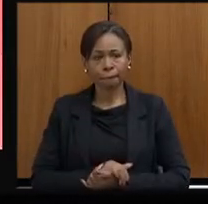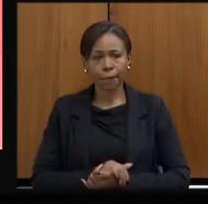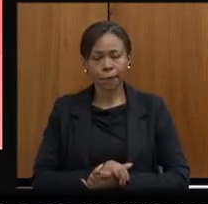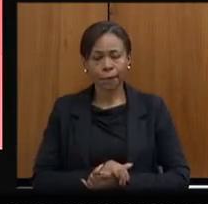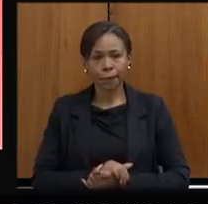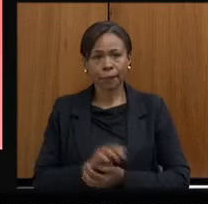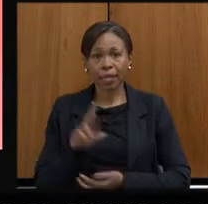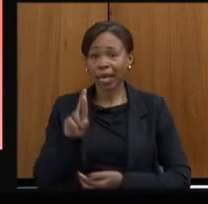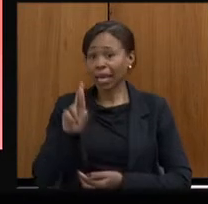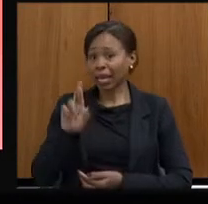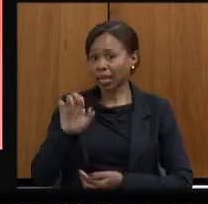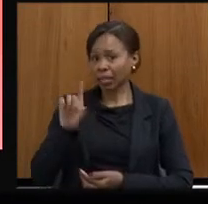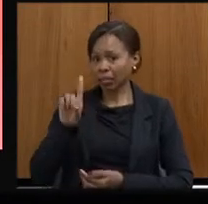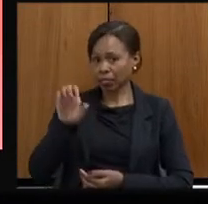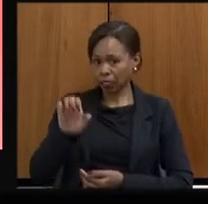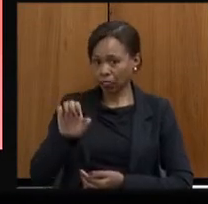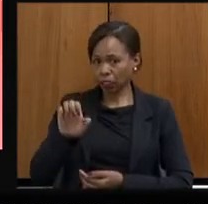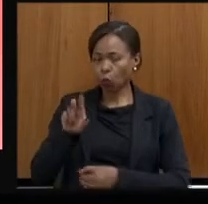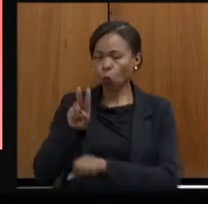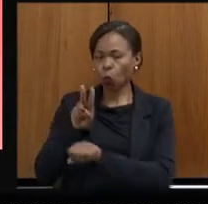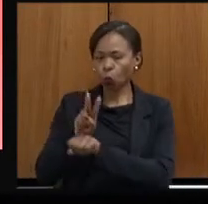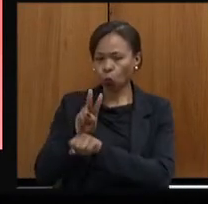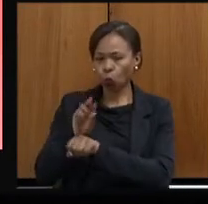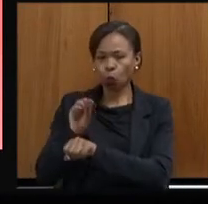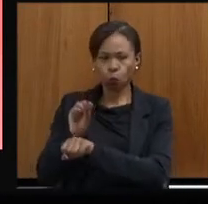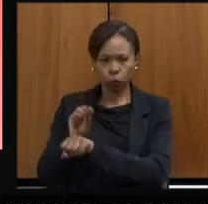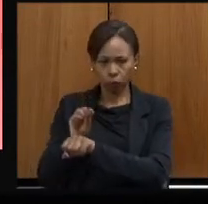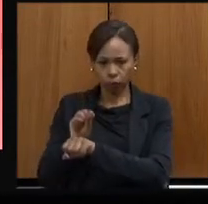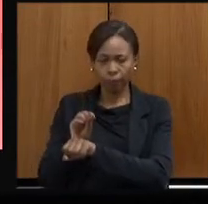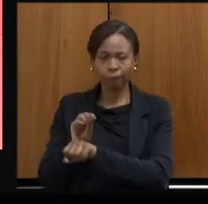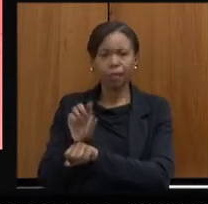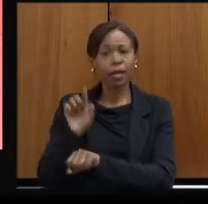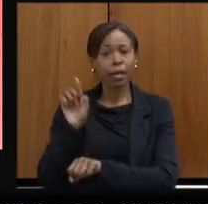da Rede Cuidar. A Rede Cuidar,